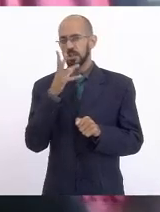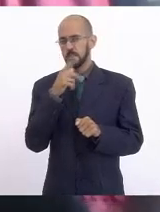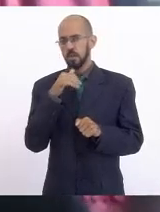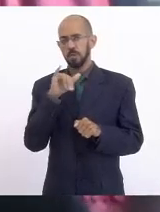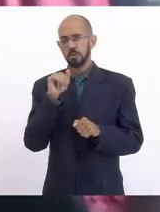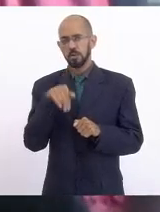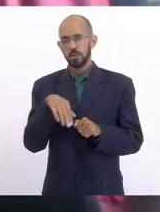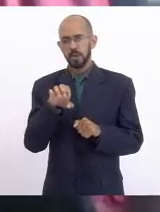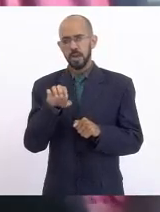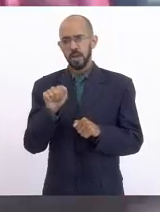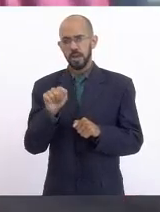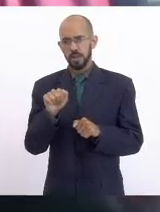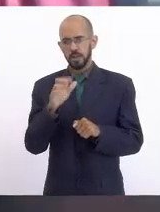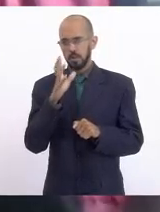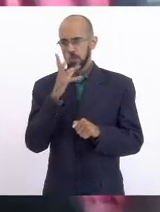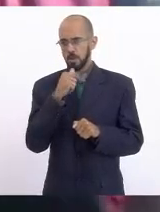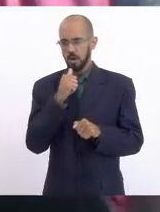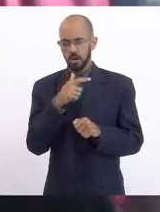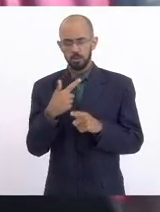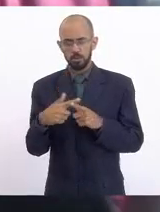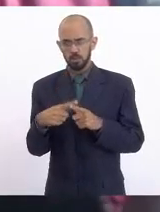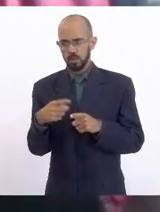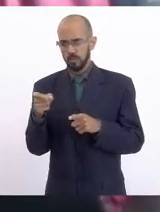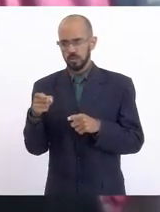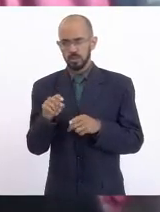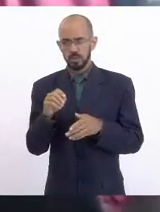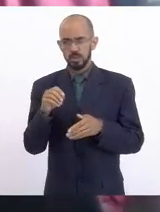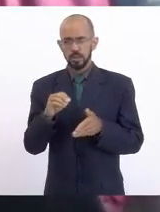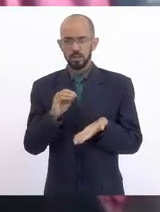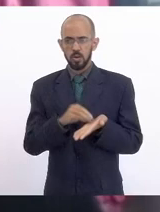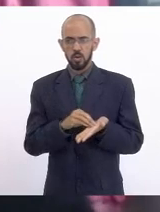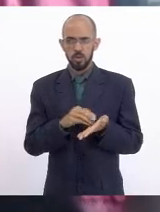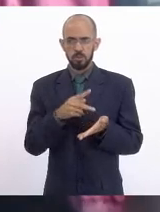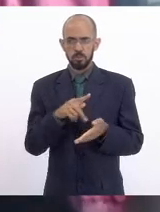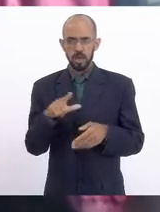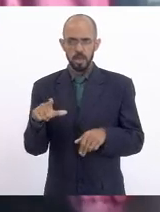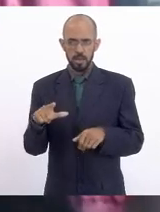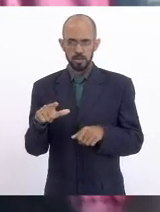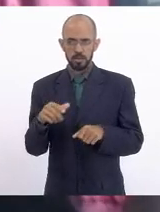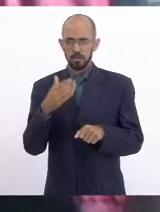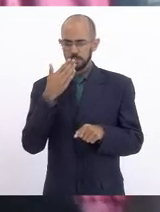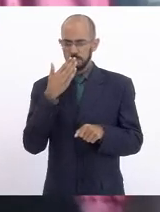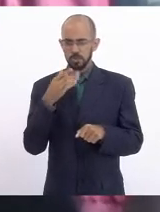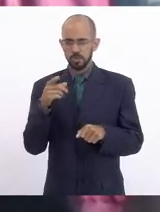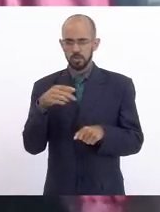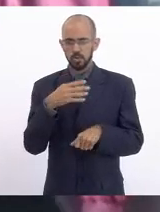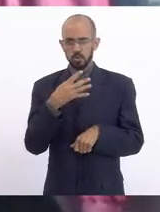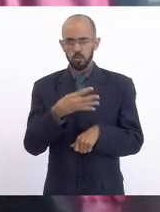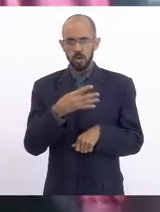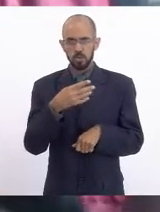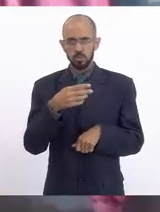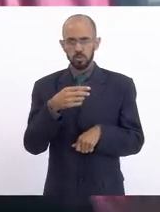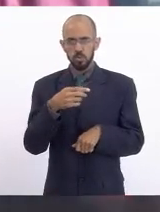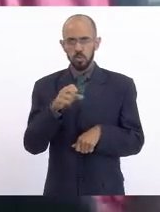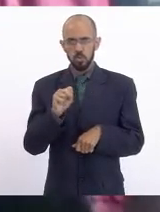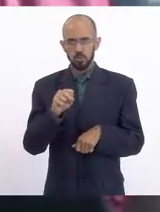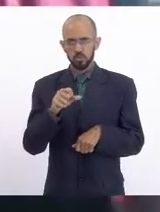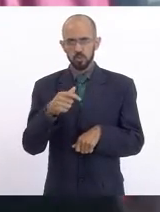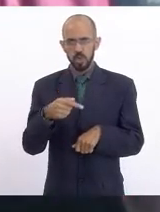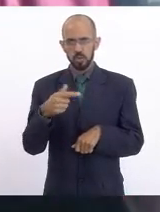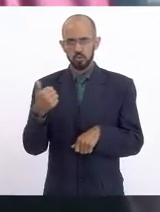faltam quadros e igual a ser em si está incluindo projetos Eu pediria que ia com 4871